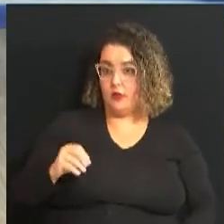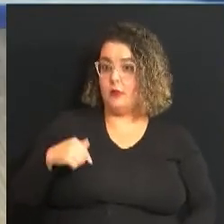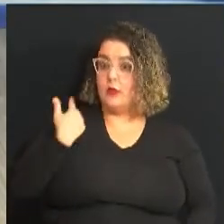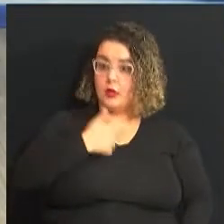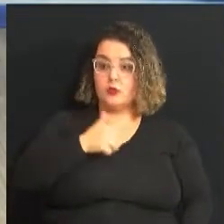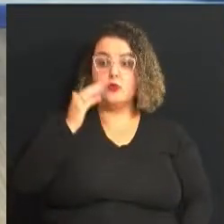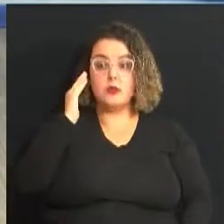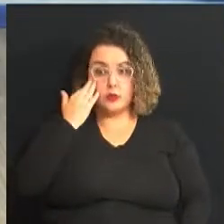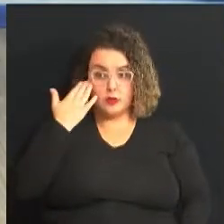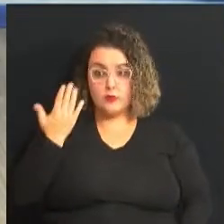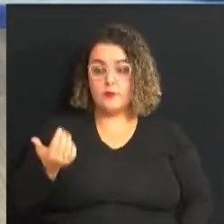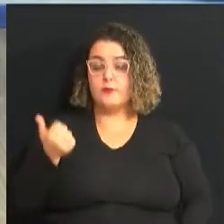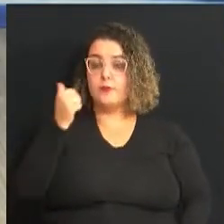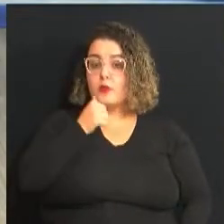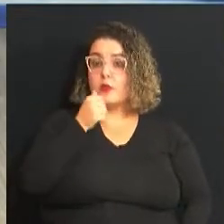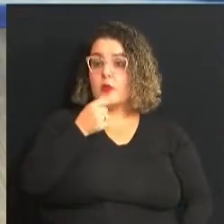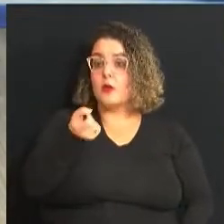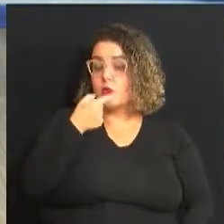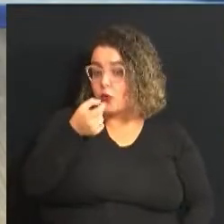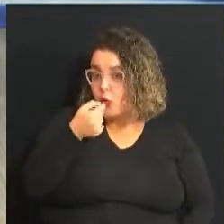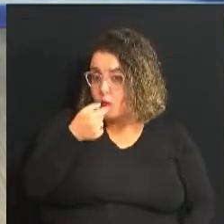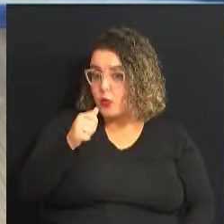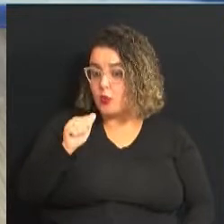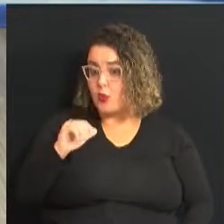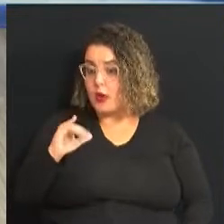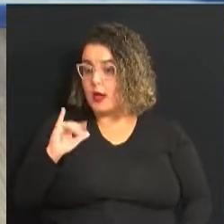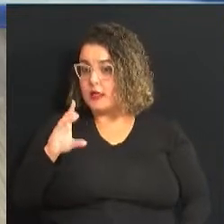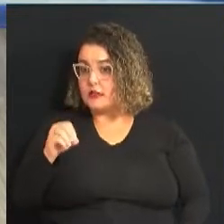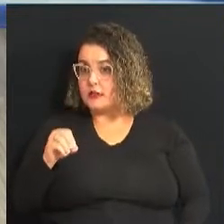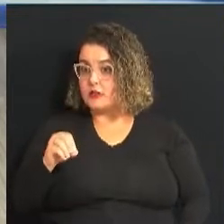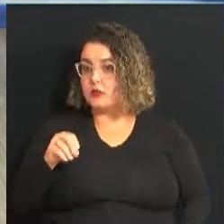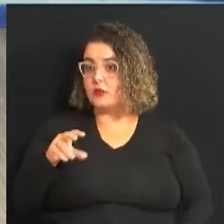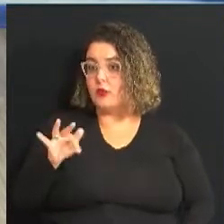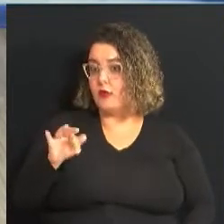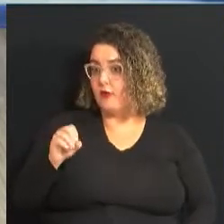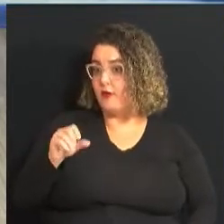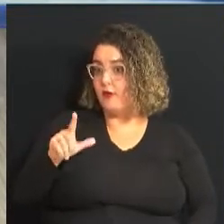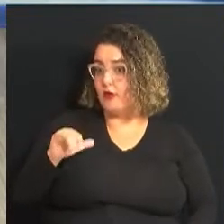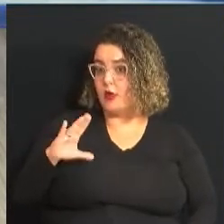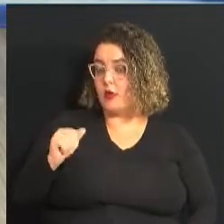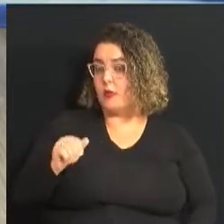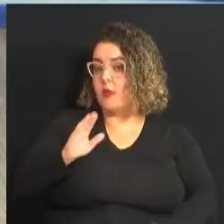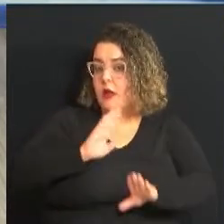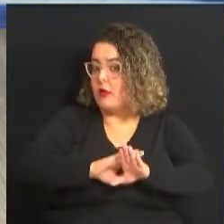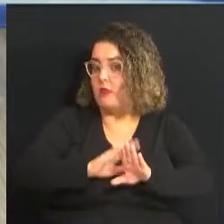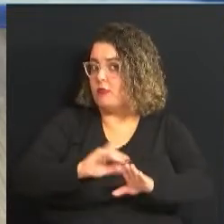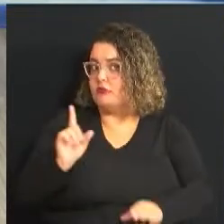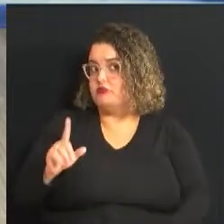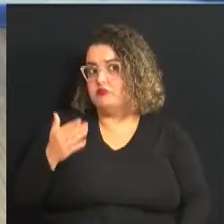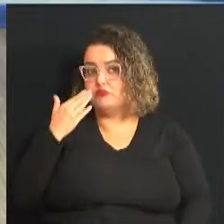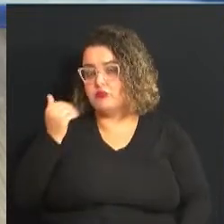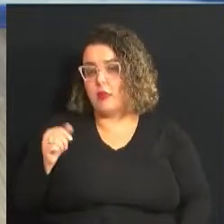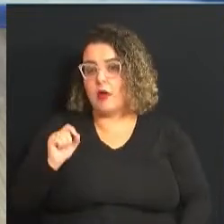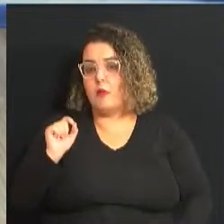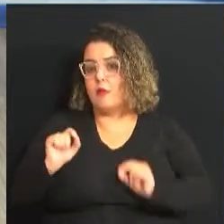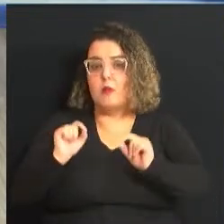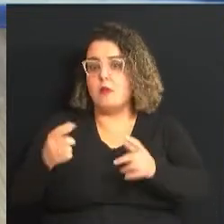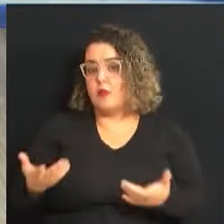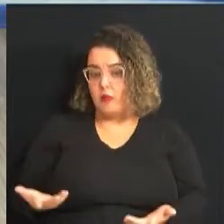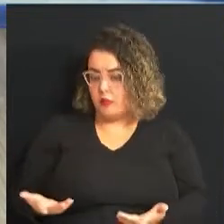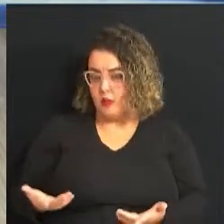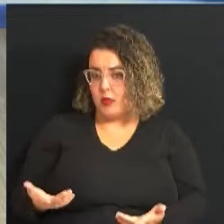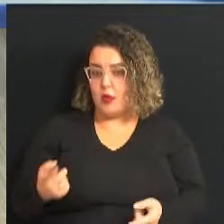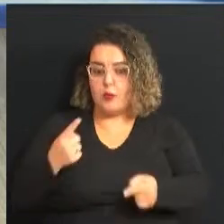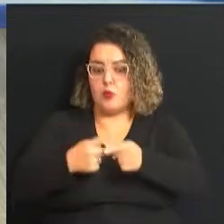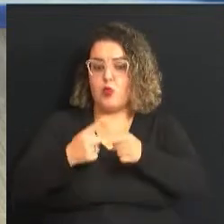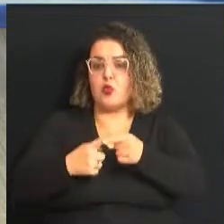aí tomam ácido fólico, mas na prática não sabe para que ele serve, por que é tão importante, por que tomar